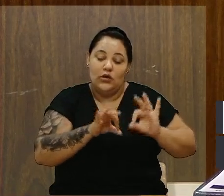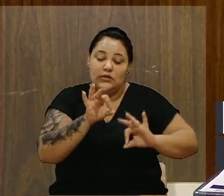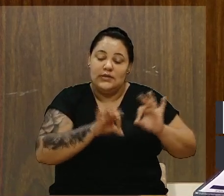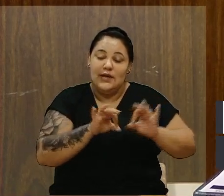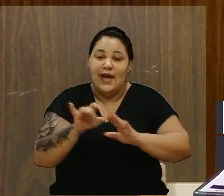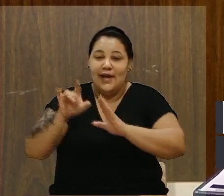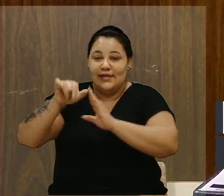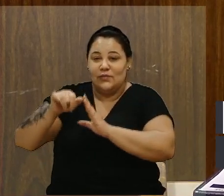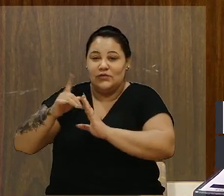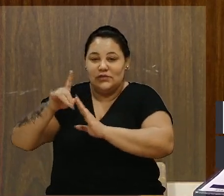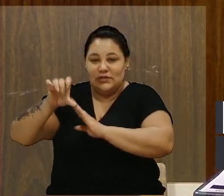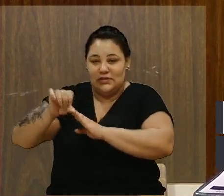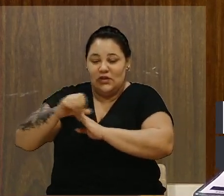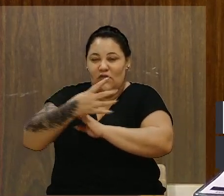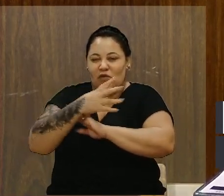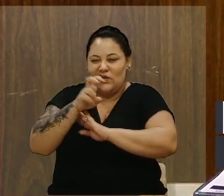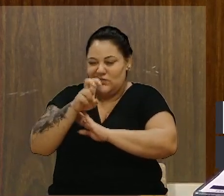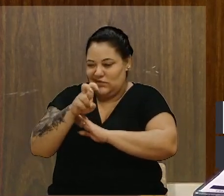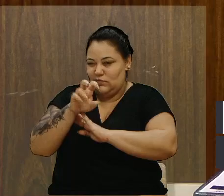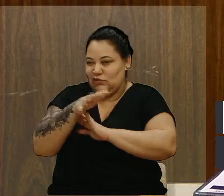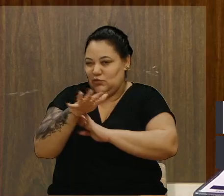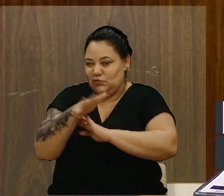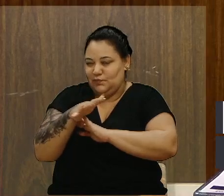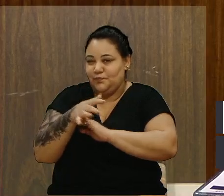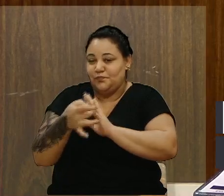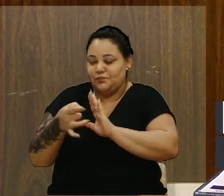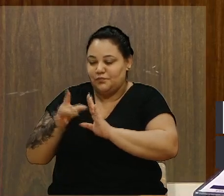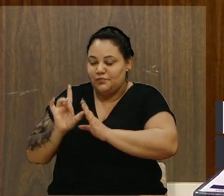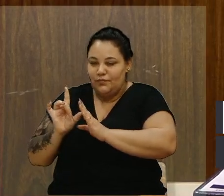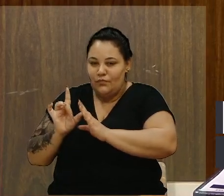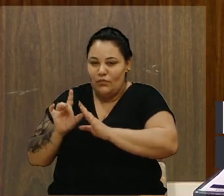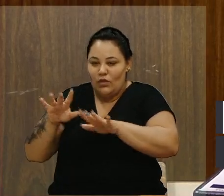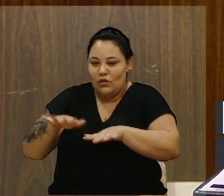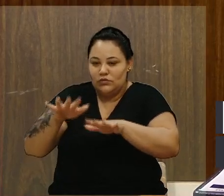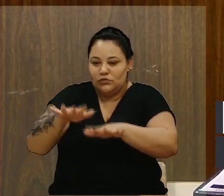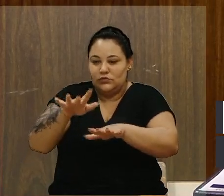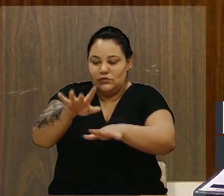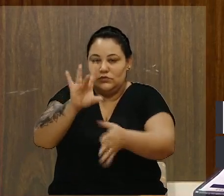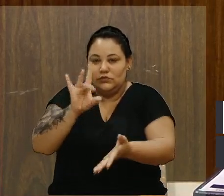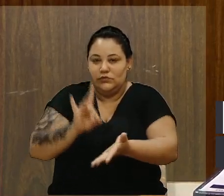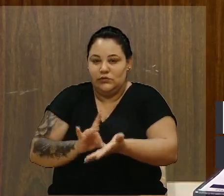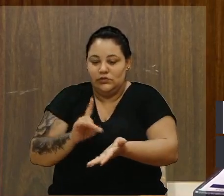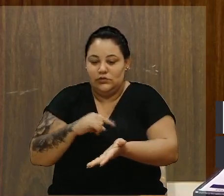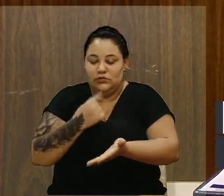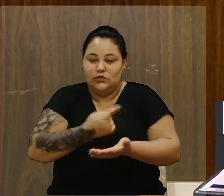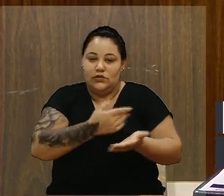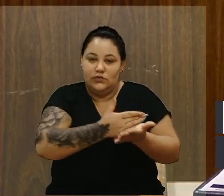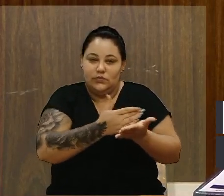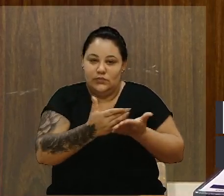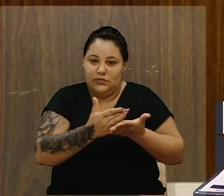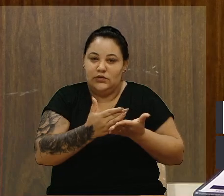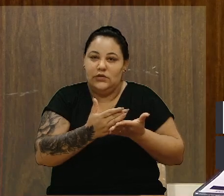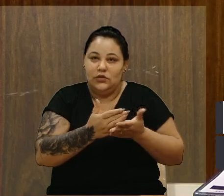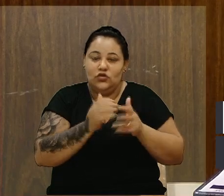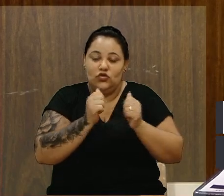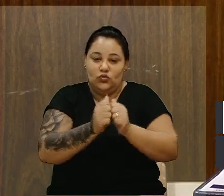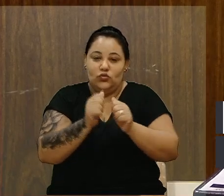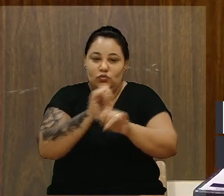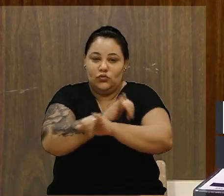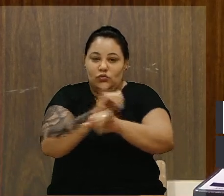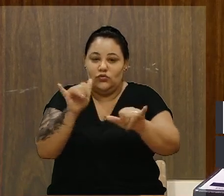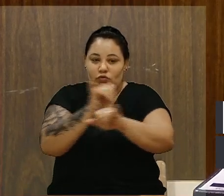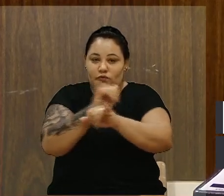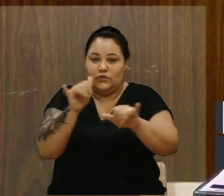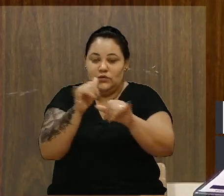das 19h45, antes do desfile oficial, então, nós passaremos com esta campanha, com o